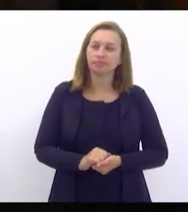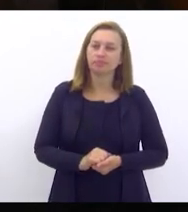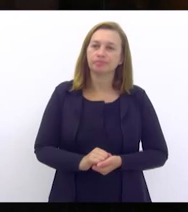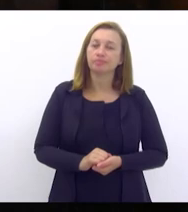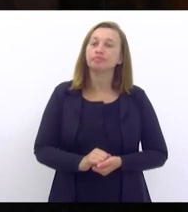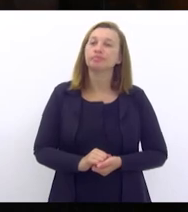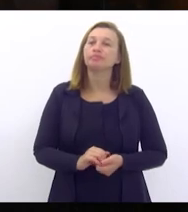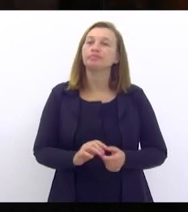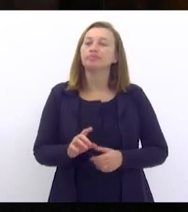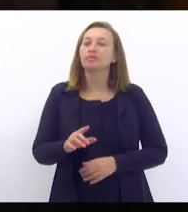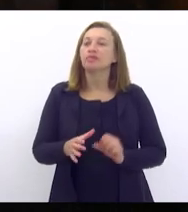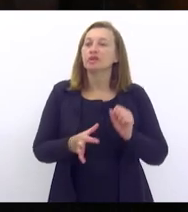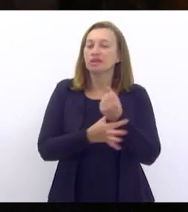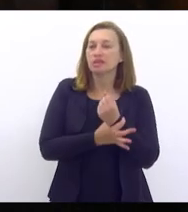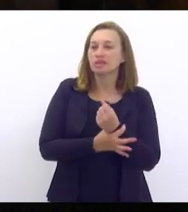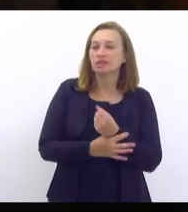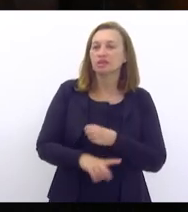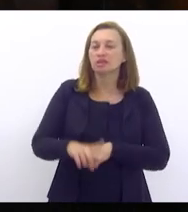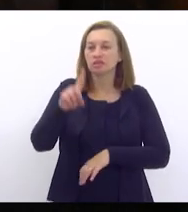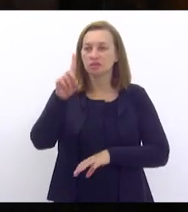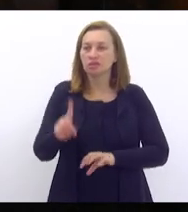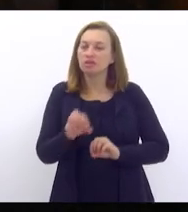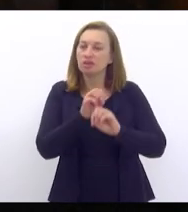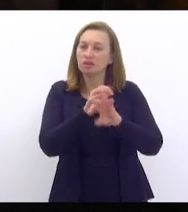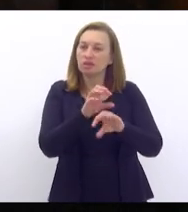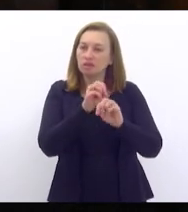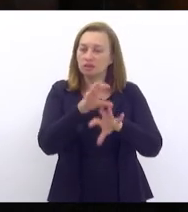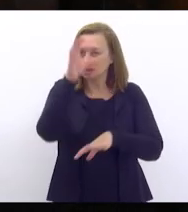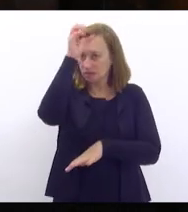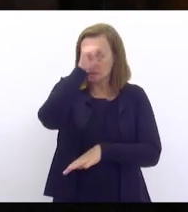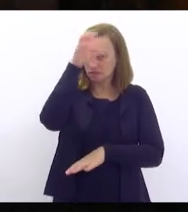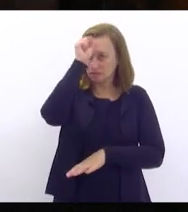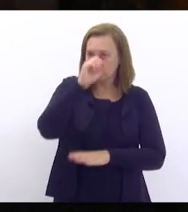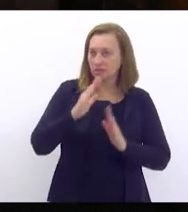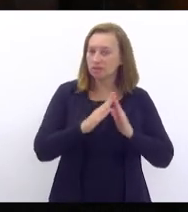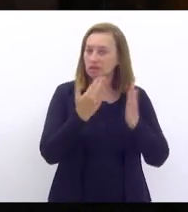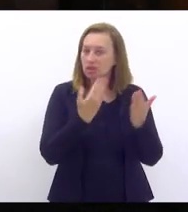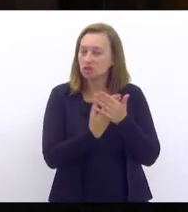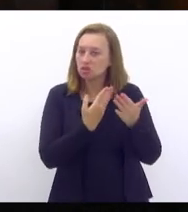garantia também do direito ao ensino e aprendizagem que as escolas devam ter.